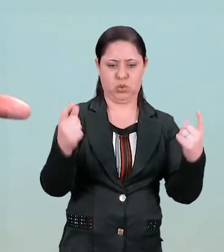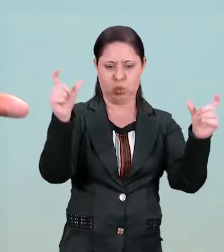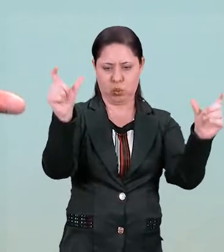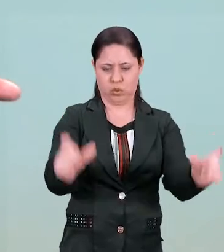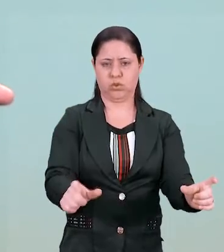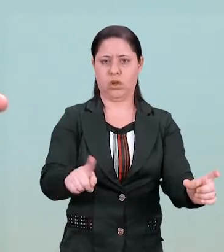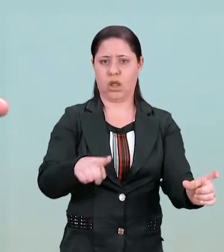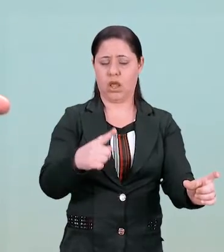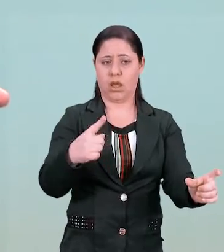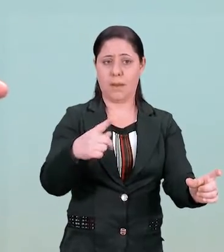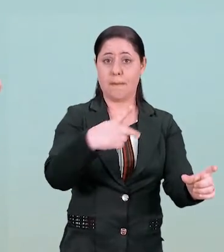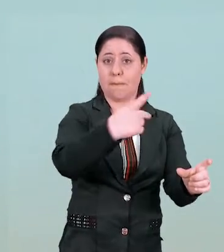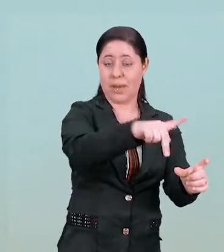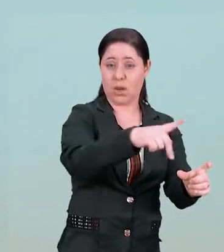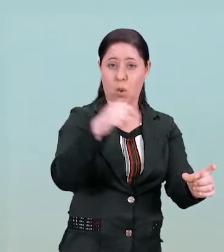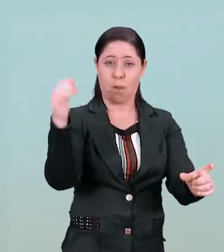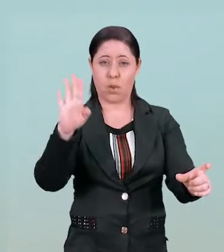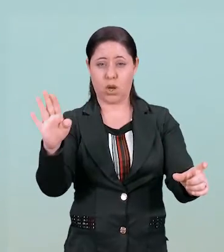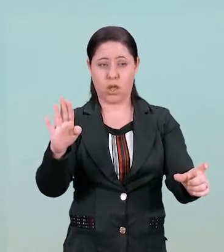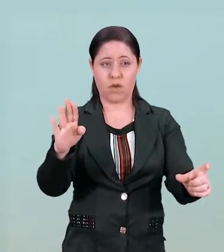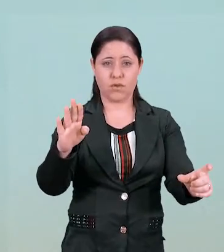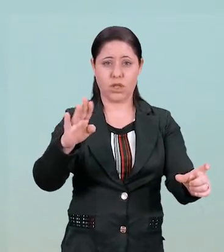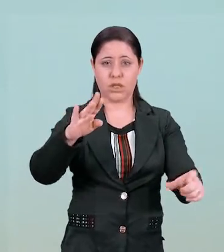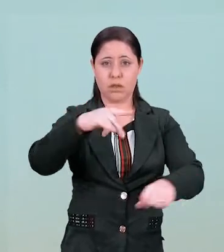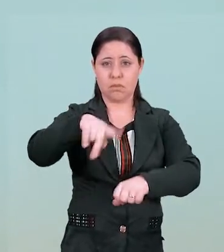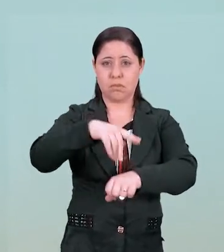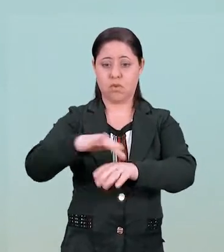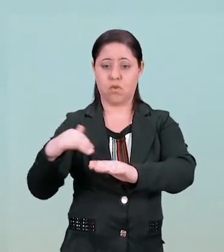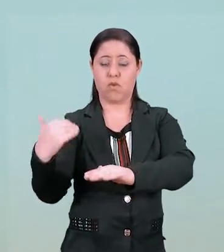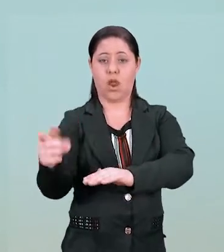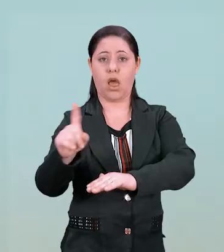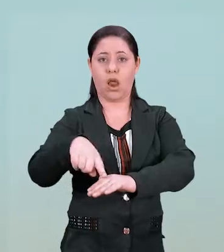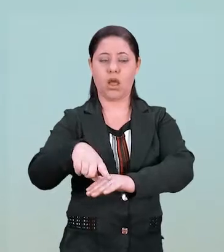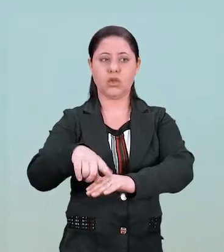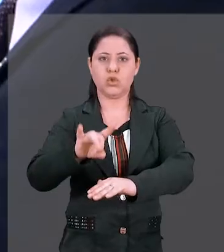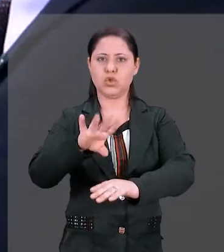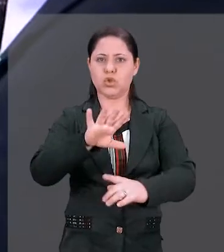Bolívia, internacional, portanto, tem reflexo não só no Mato Grosso do Sul, mas em